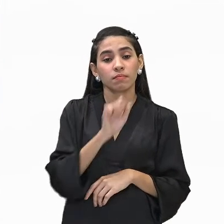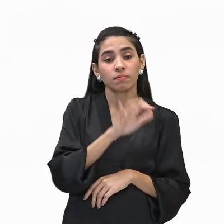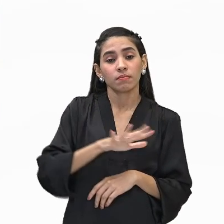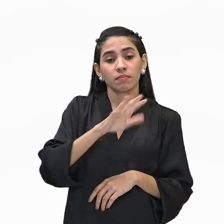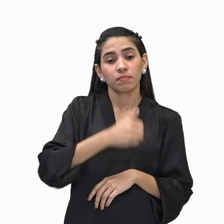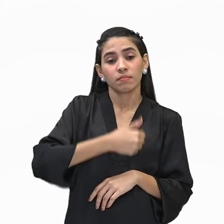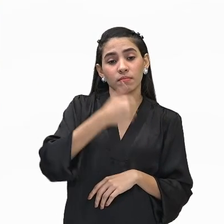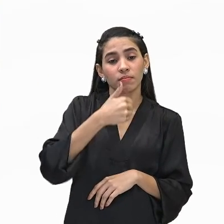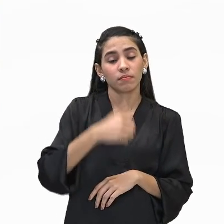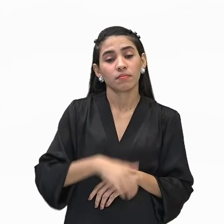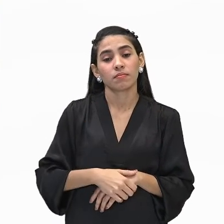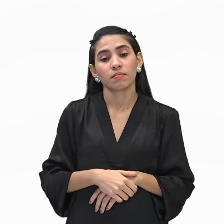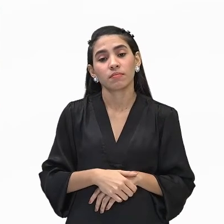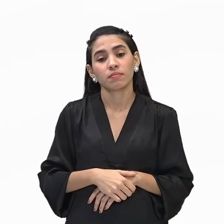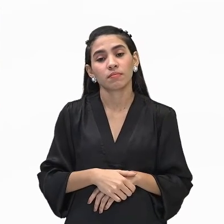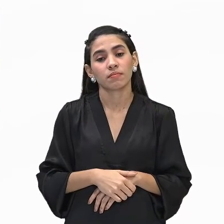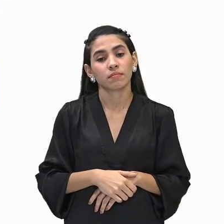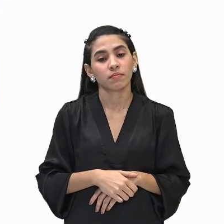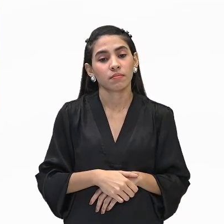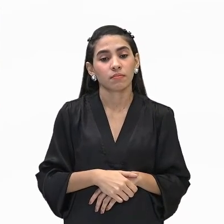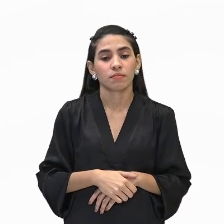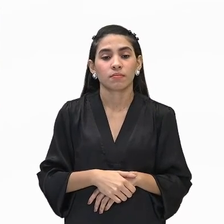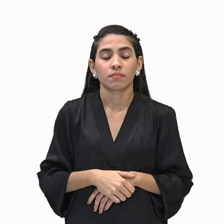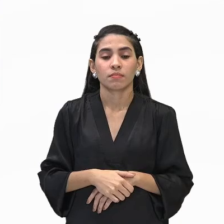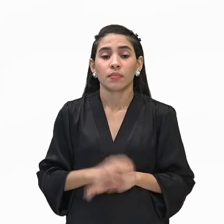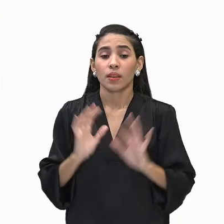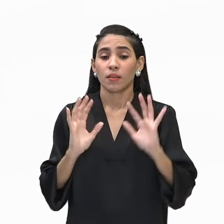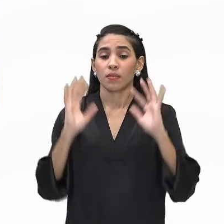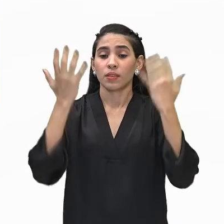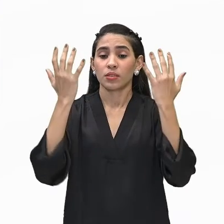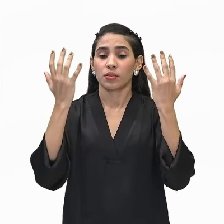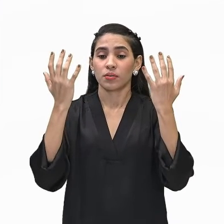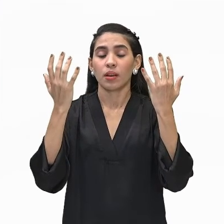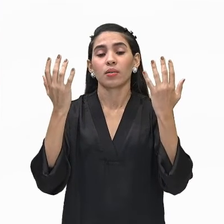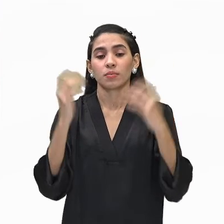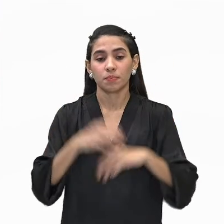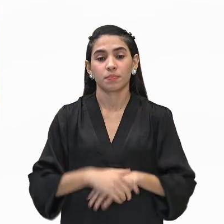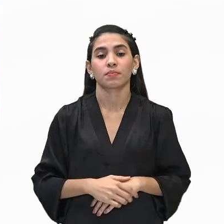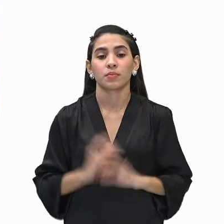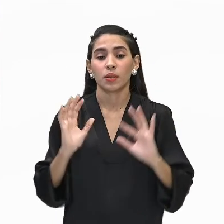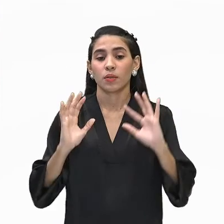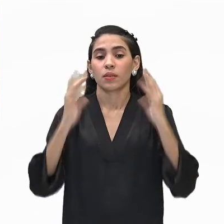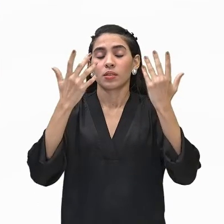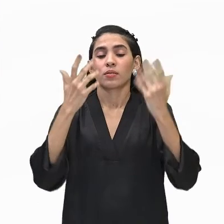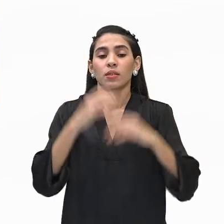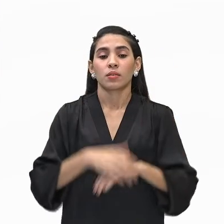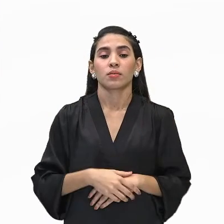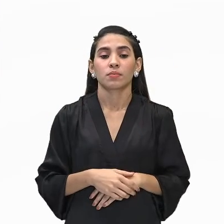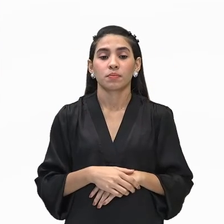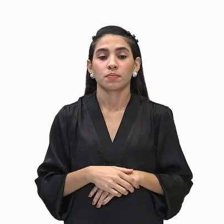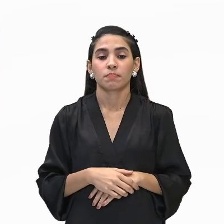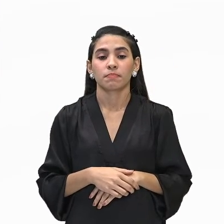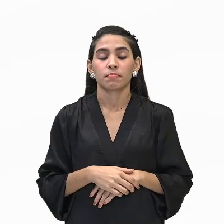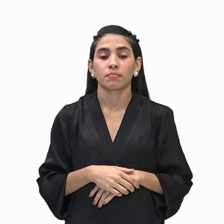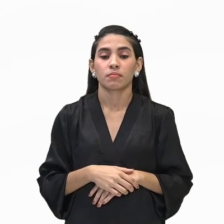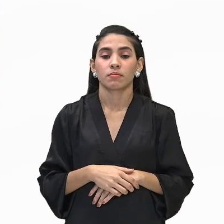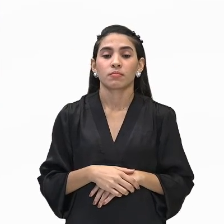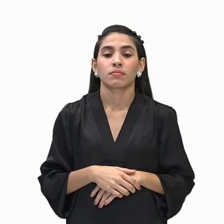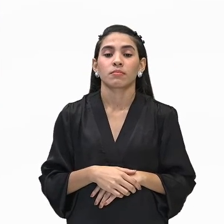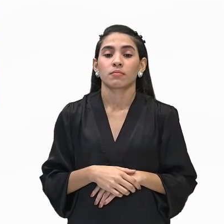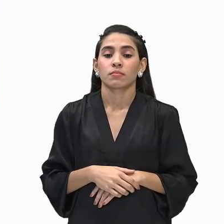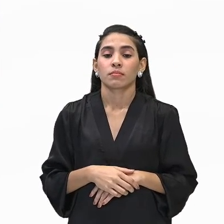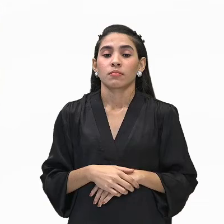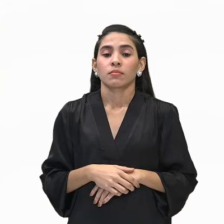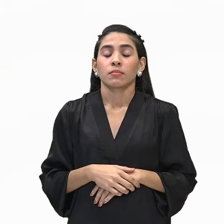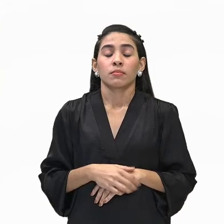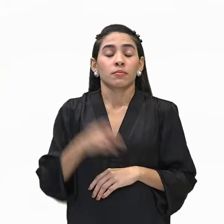ali em cima, né? Nós temos um festival sendo realizado, o festival folclórico, né? Nós temos a questão